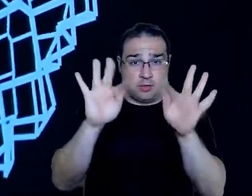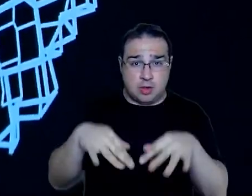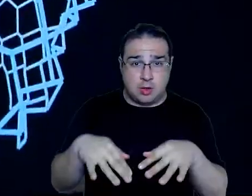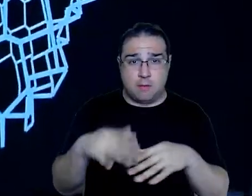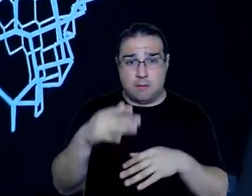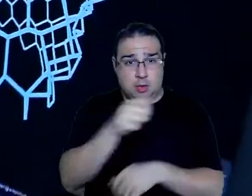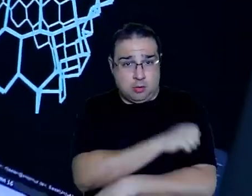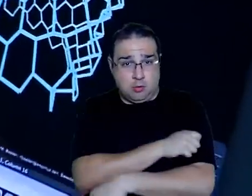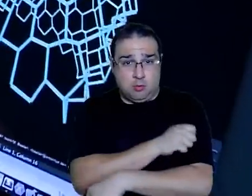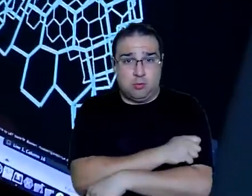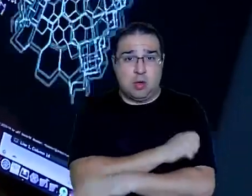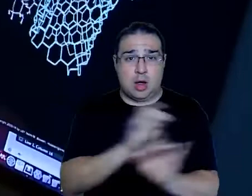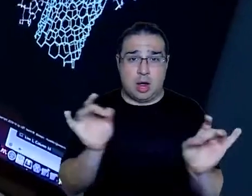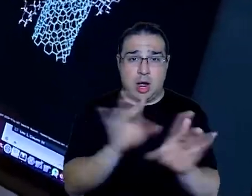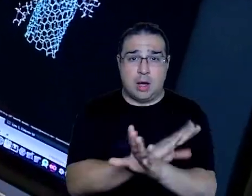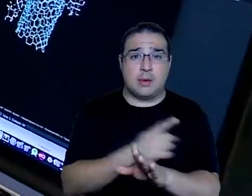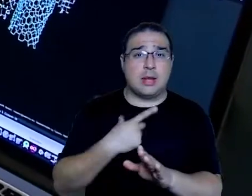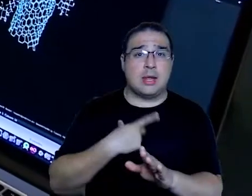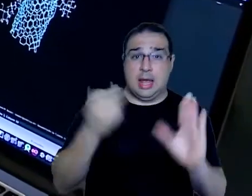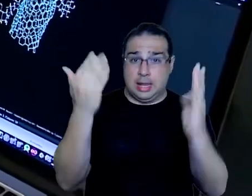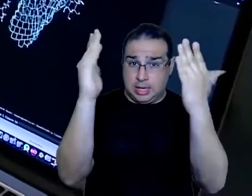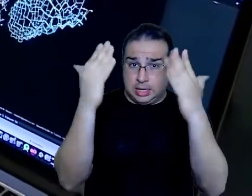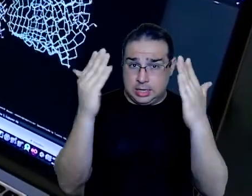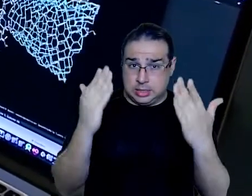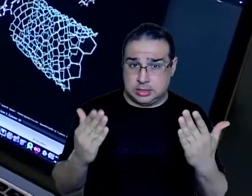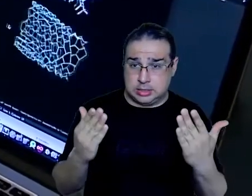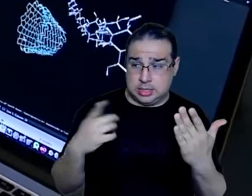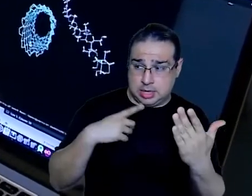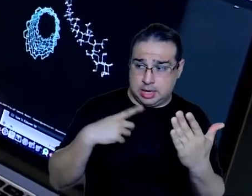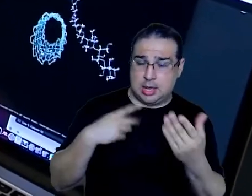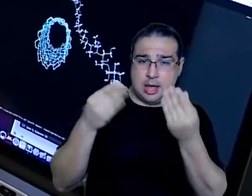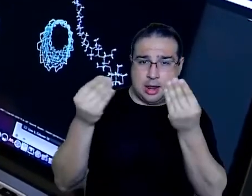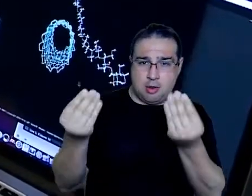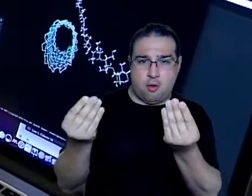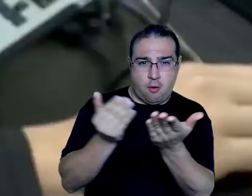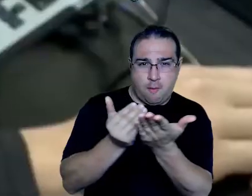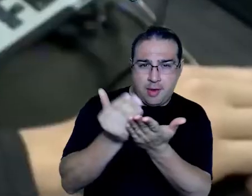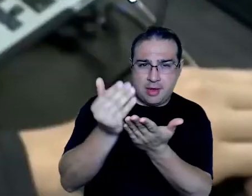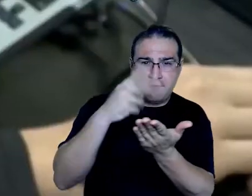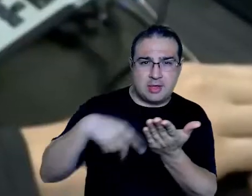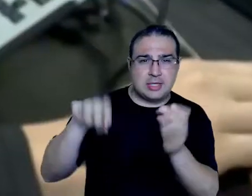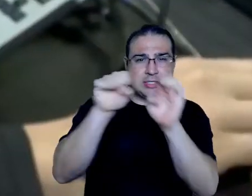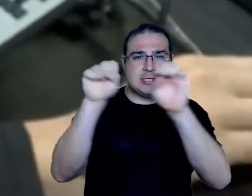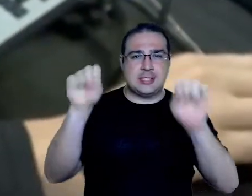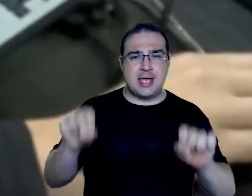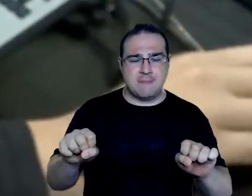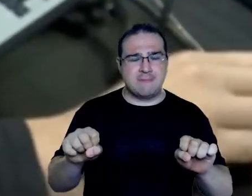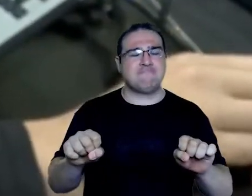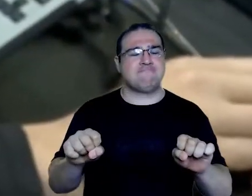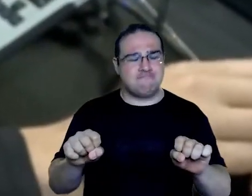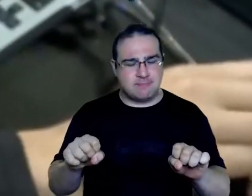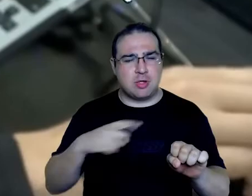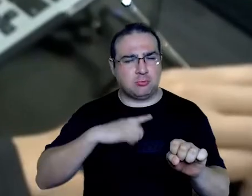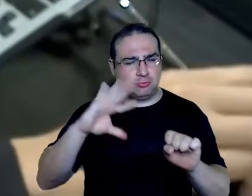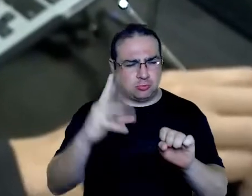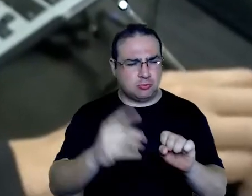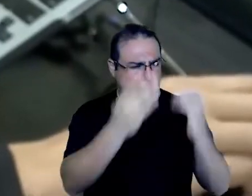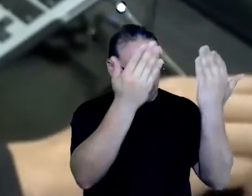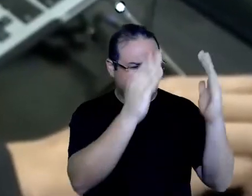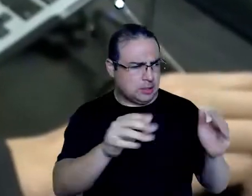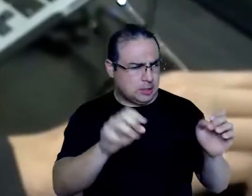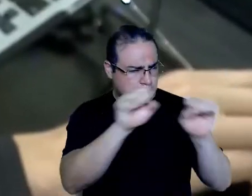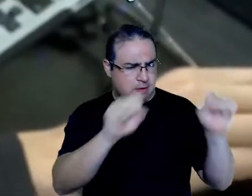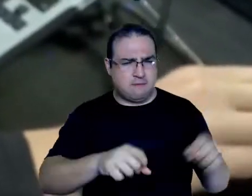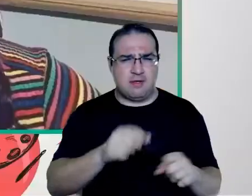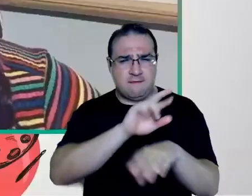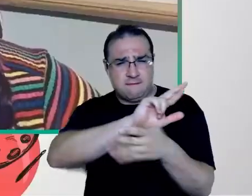Por fim, o aluno formado em sistemas de informação é denominado analista de sistemas, sendo assim